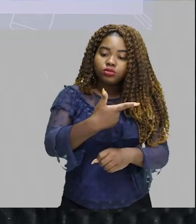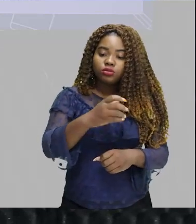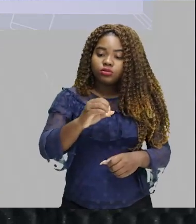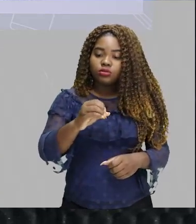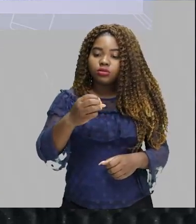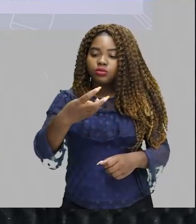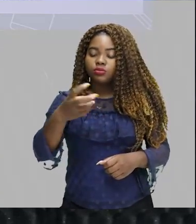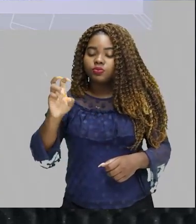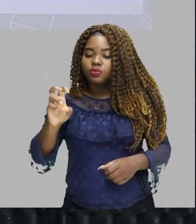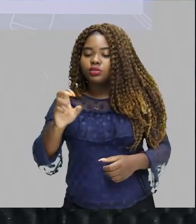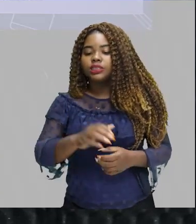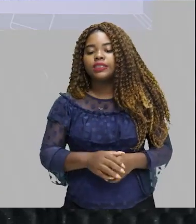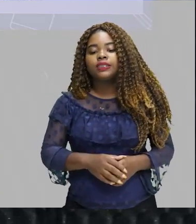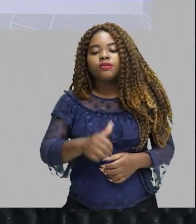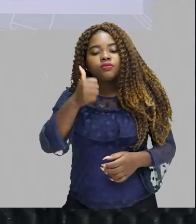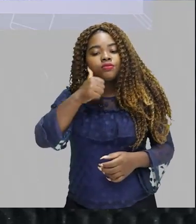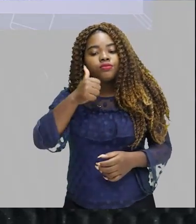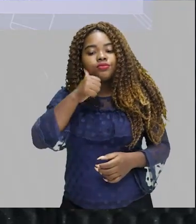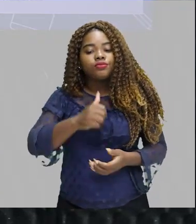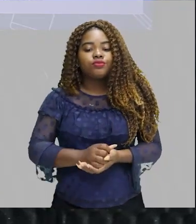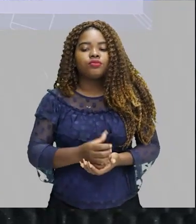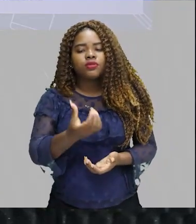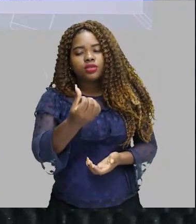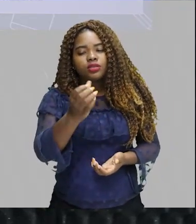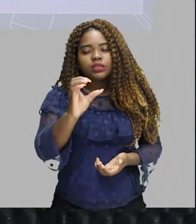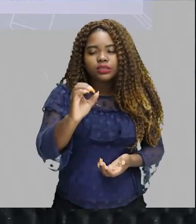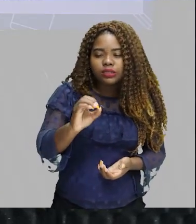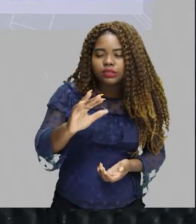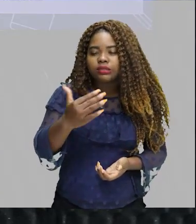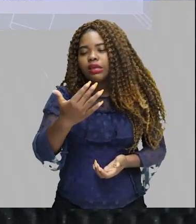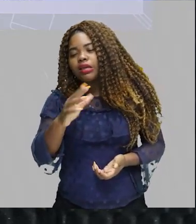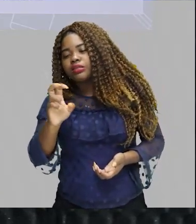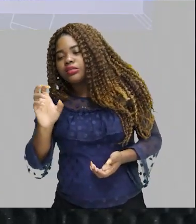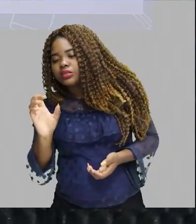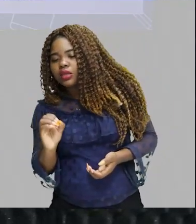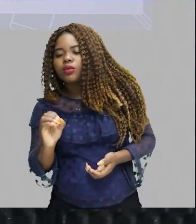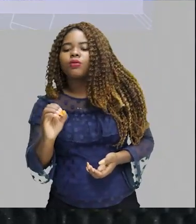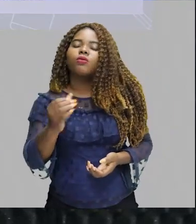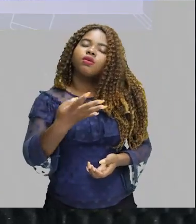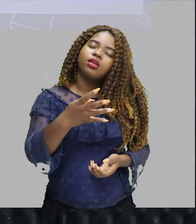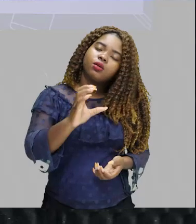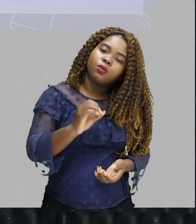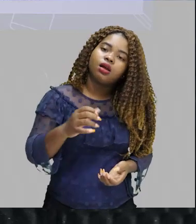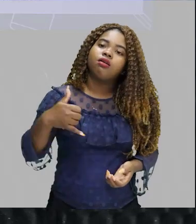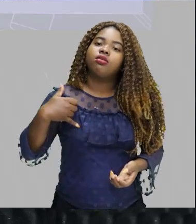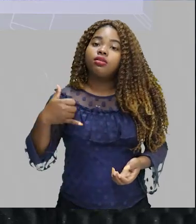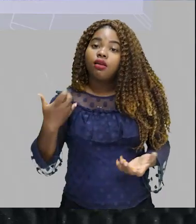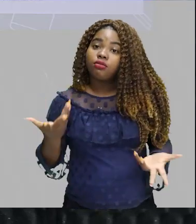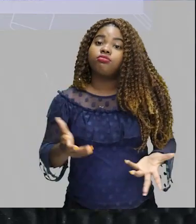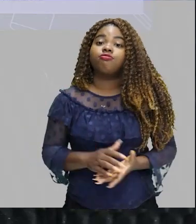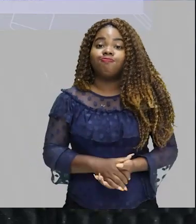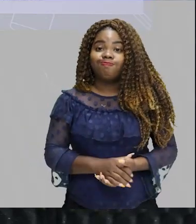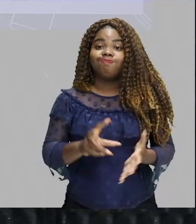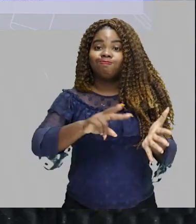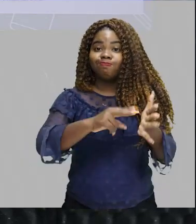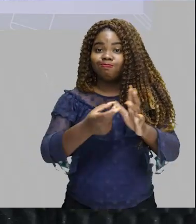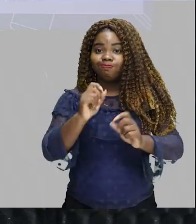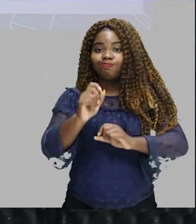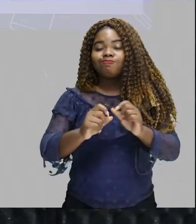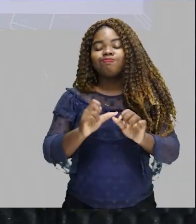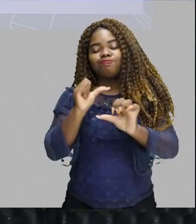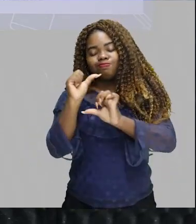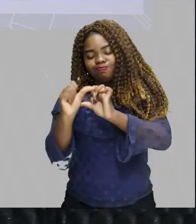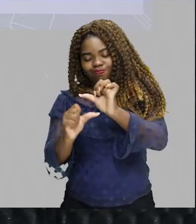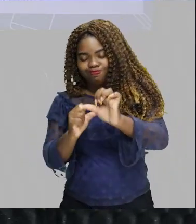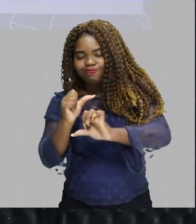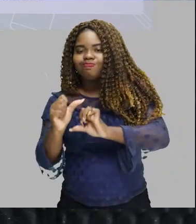maior projeção de mulheres, na faixa de 60, 50, 40 anos. Quer dizer, vamos ter uma